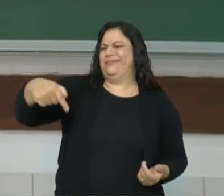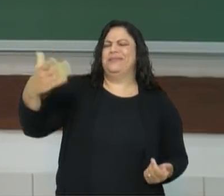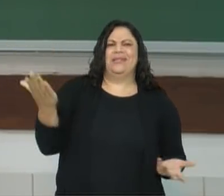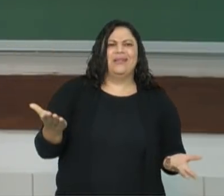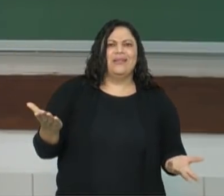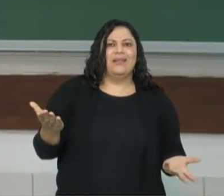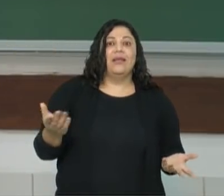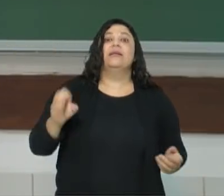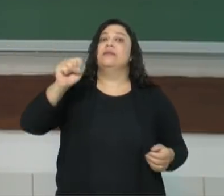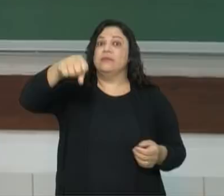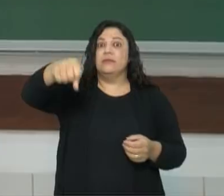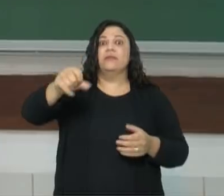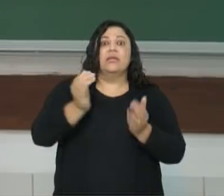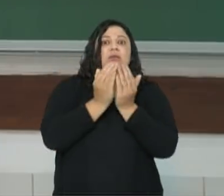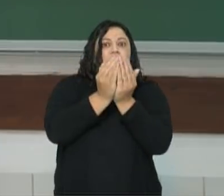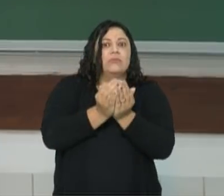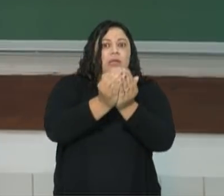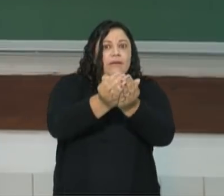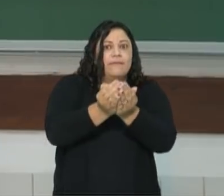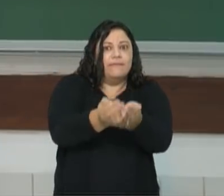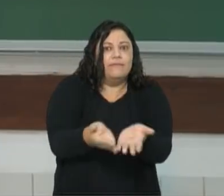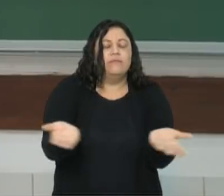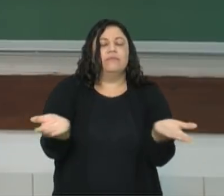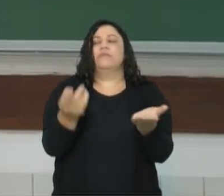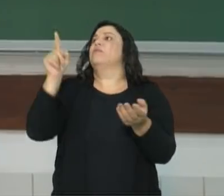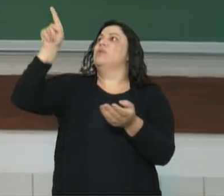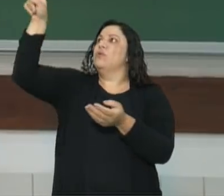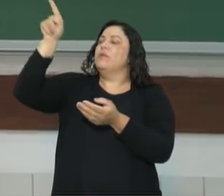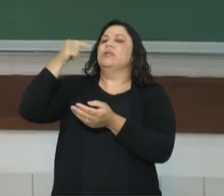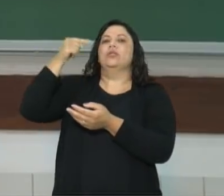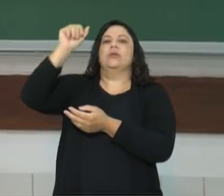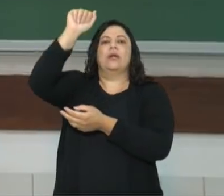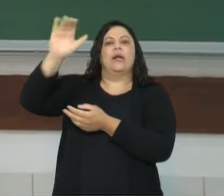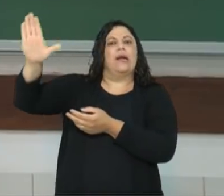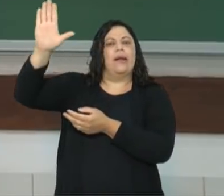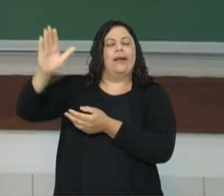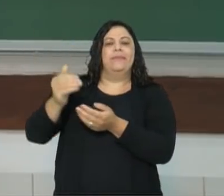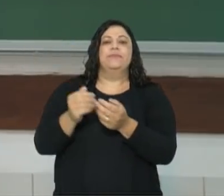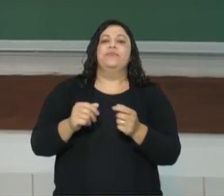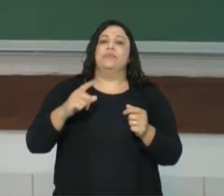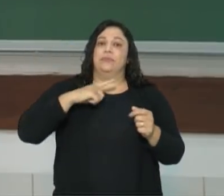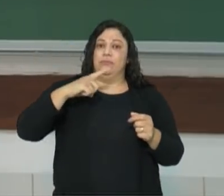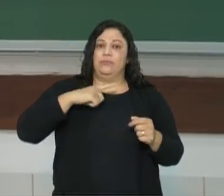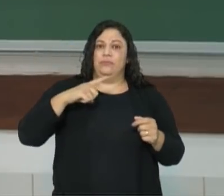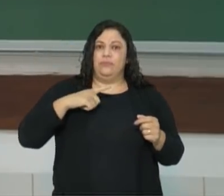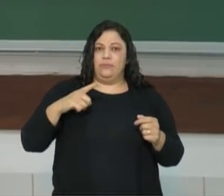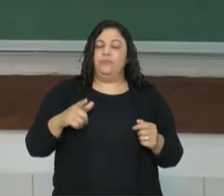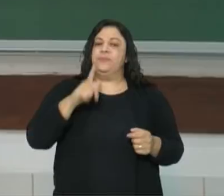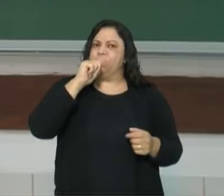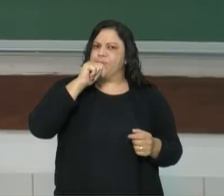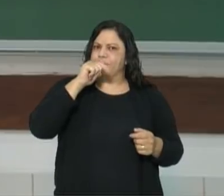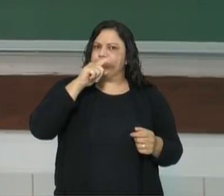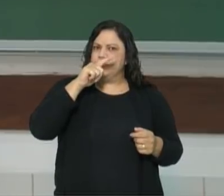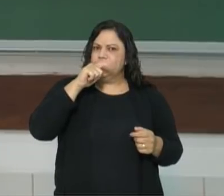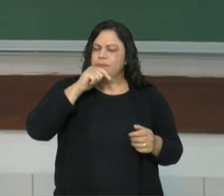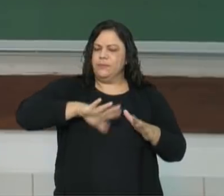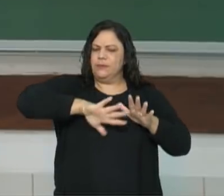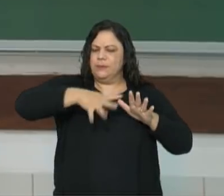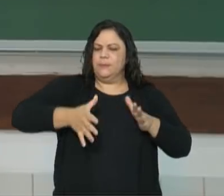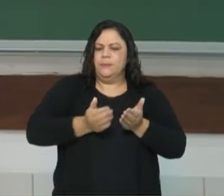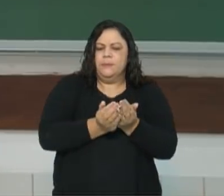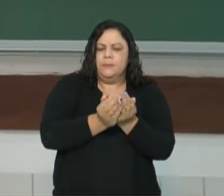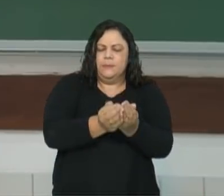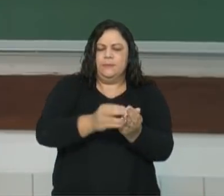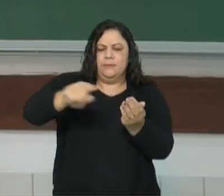navio. Para o navio ter o equilíbrio, a altura correta quando ele navega, ele tem tanques que eles enchem de água para o navio ficar